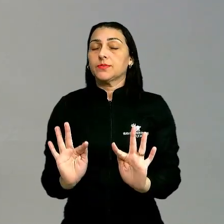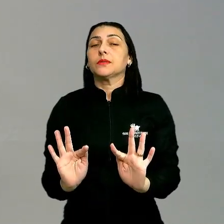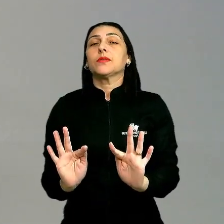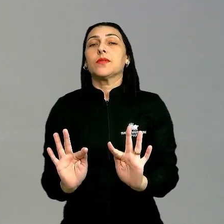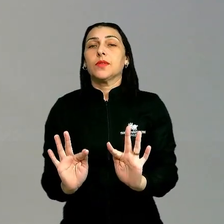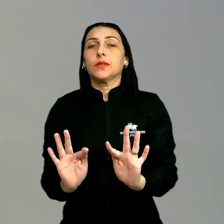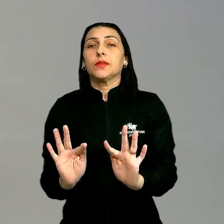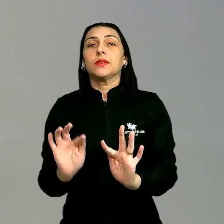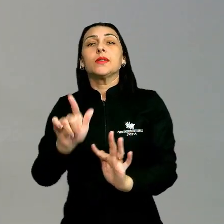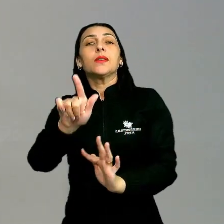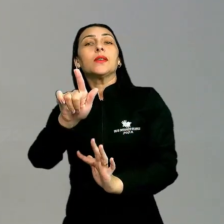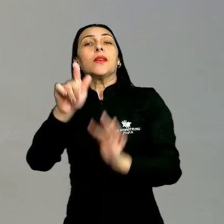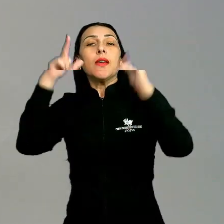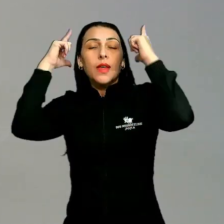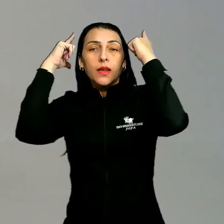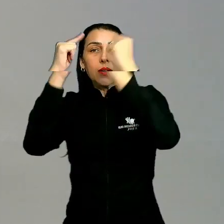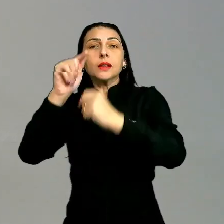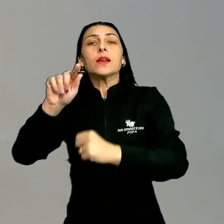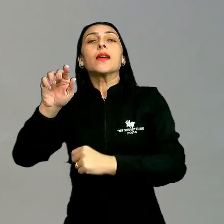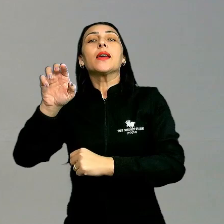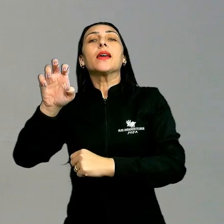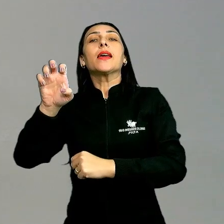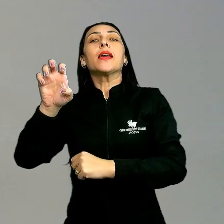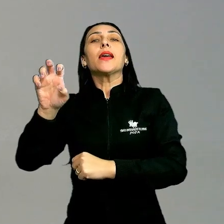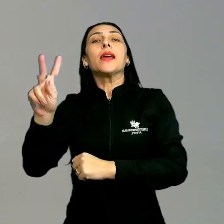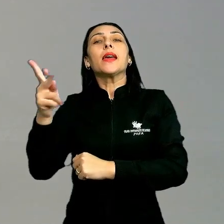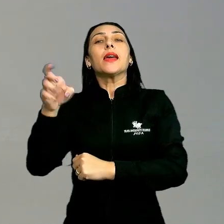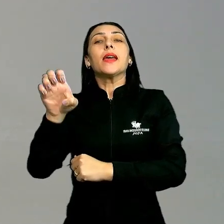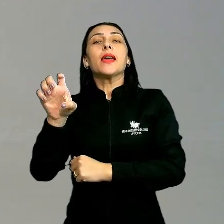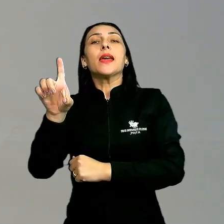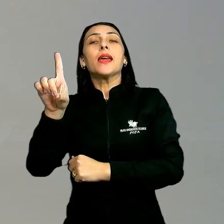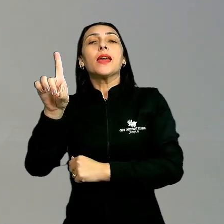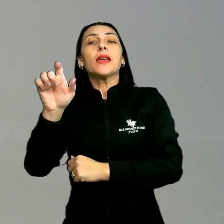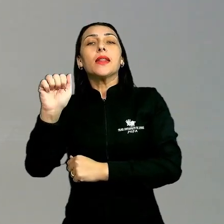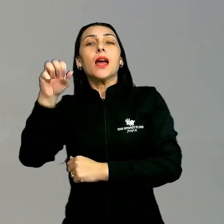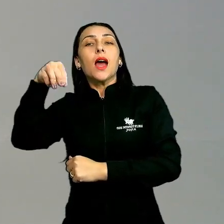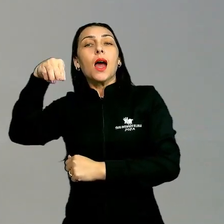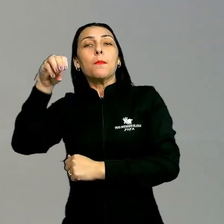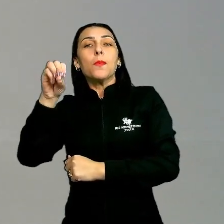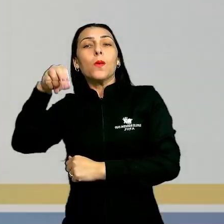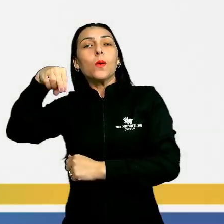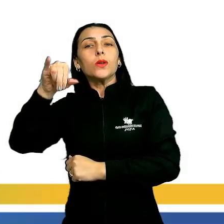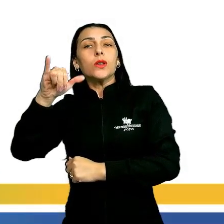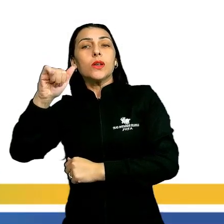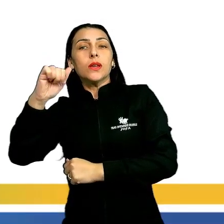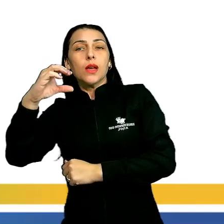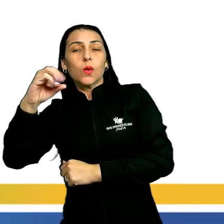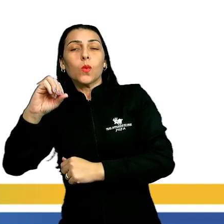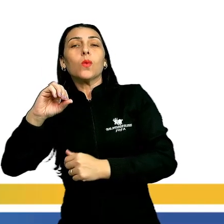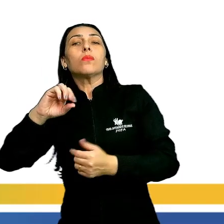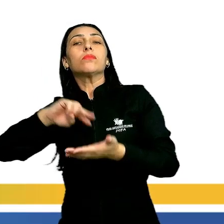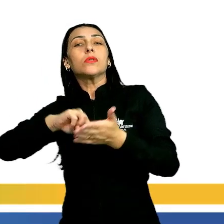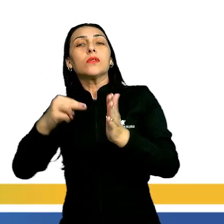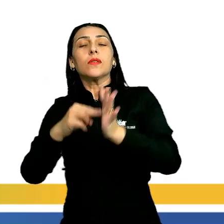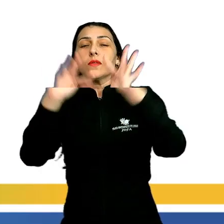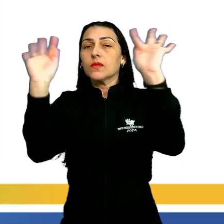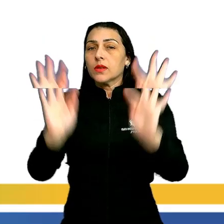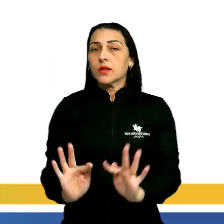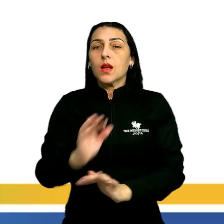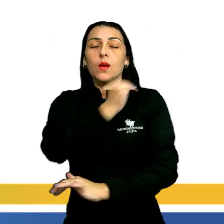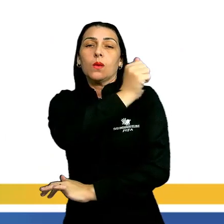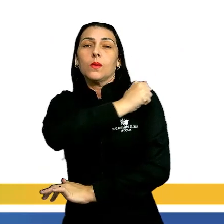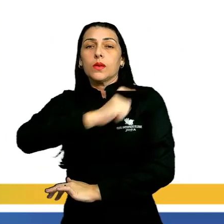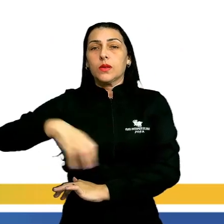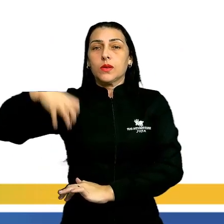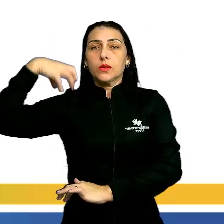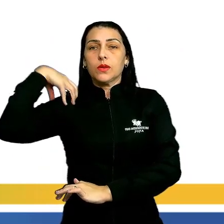grego é chamado eudaimonia, que a gente chama de felicidade. Então, o Aristóteles ele vai justamente